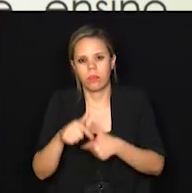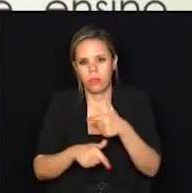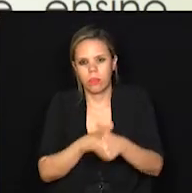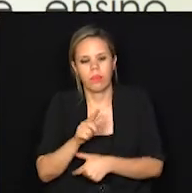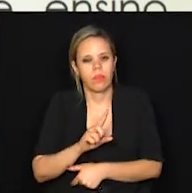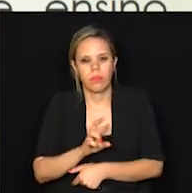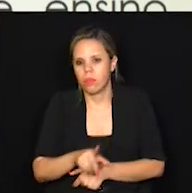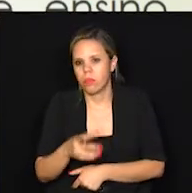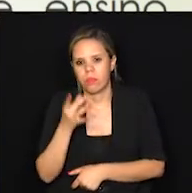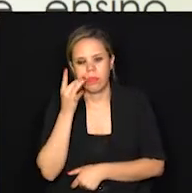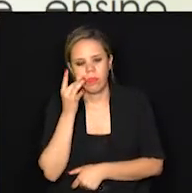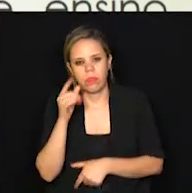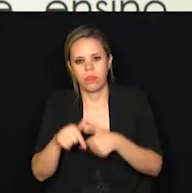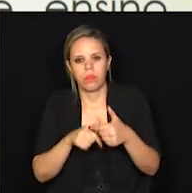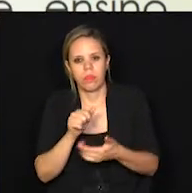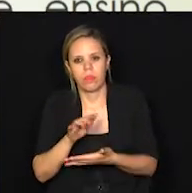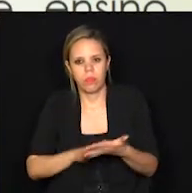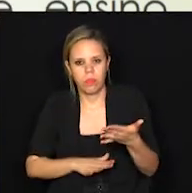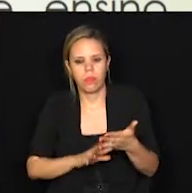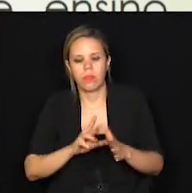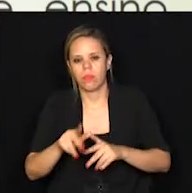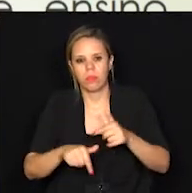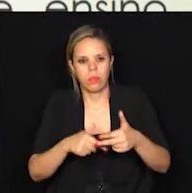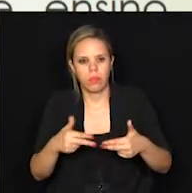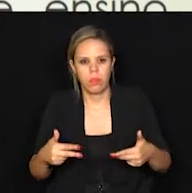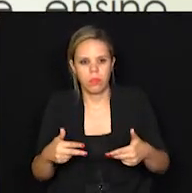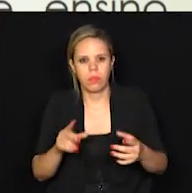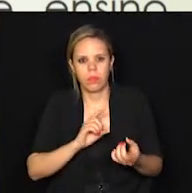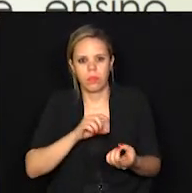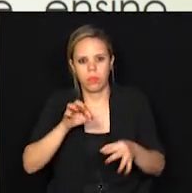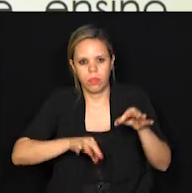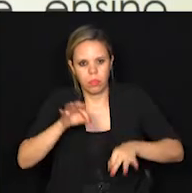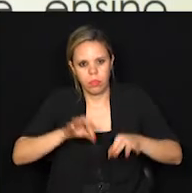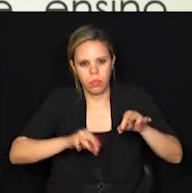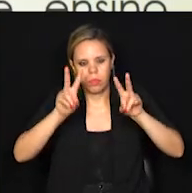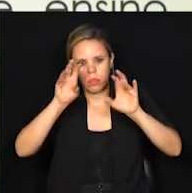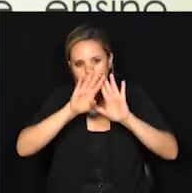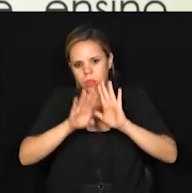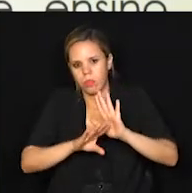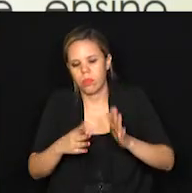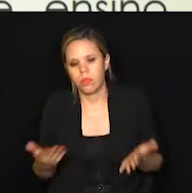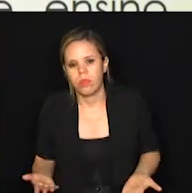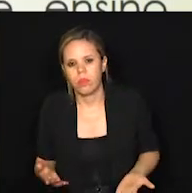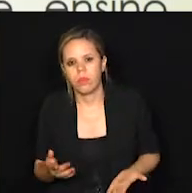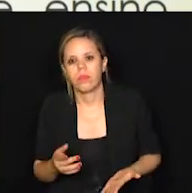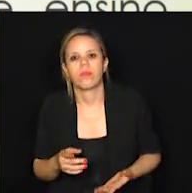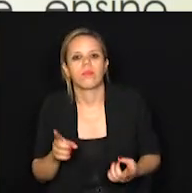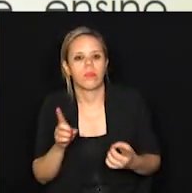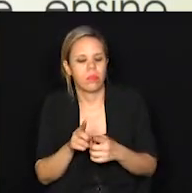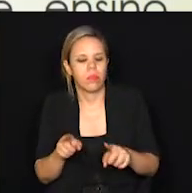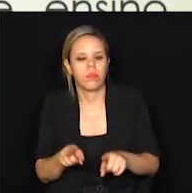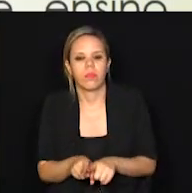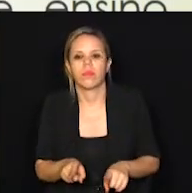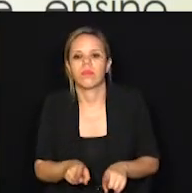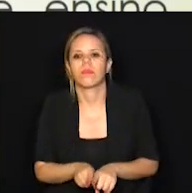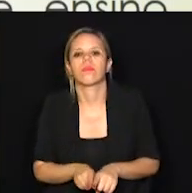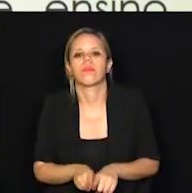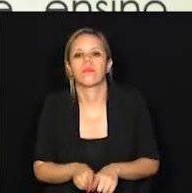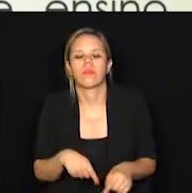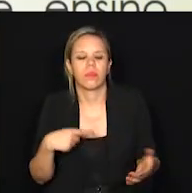cumprem com as suas obrigações, e deixo aqui já um convite. A questão da clandestinidade da escola para todos